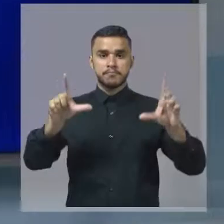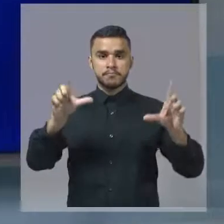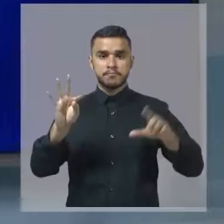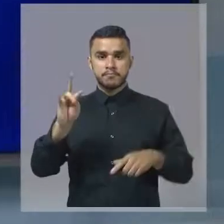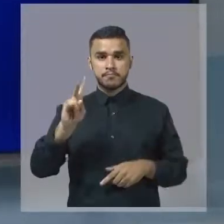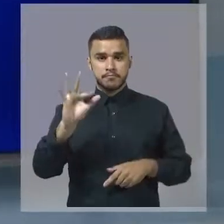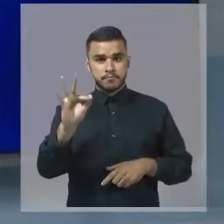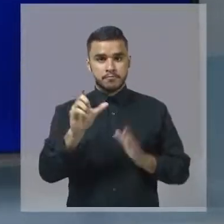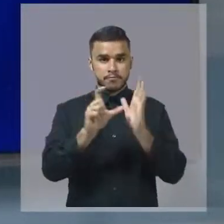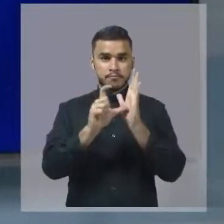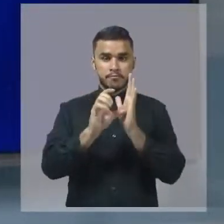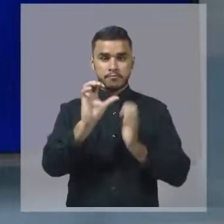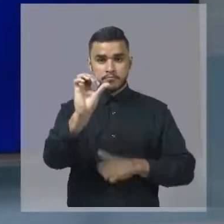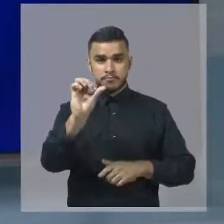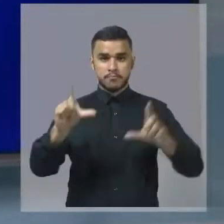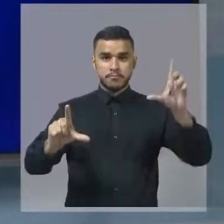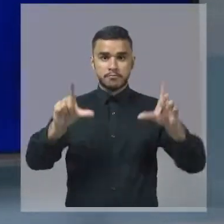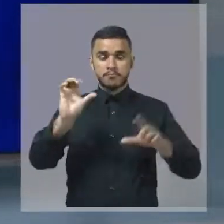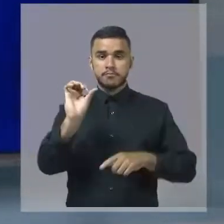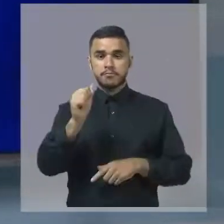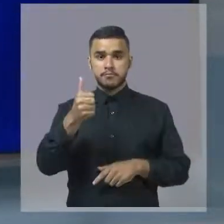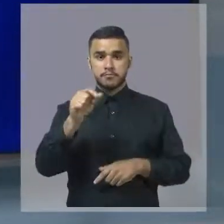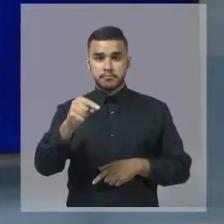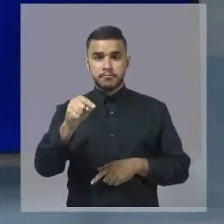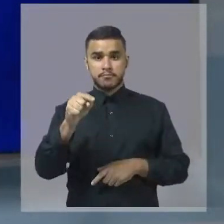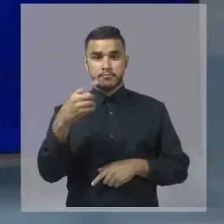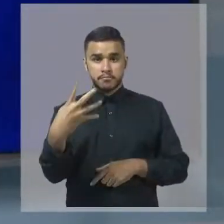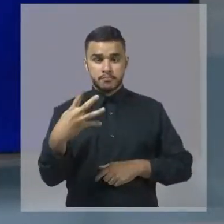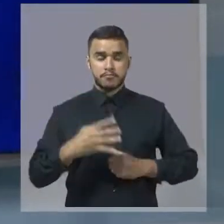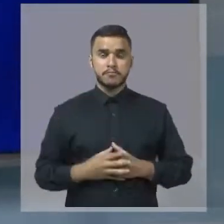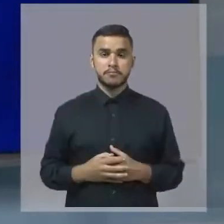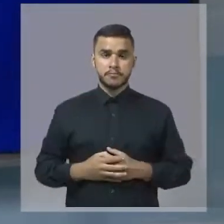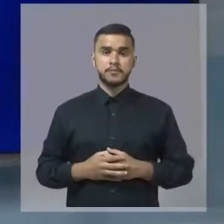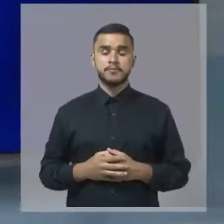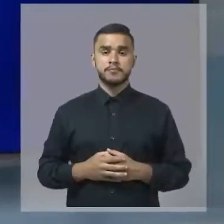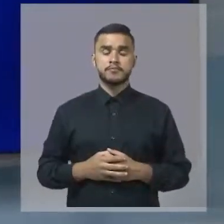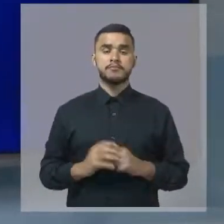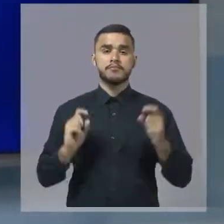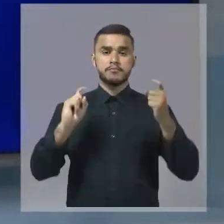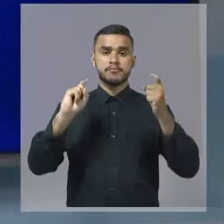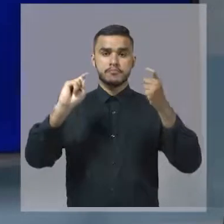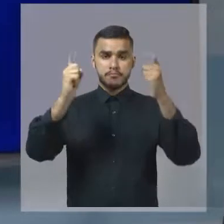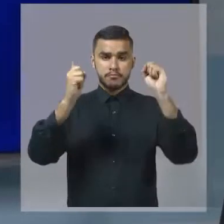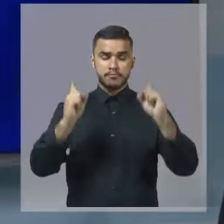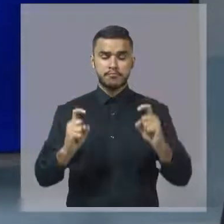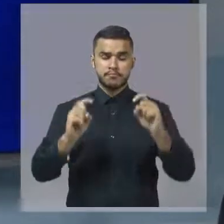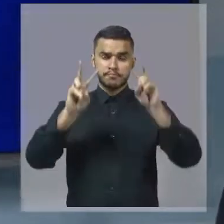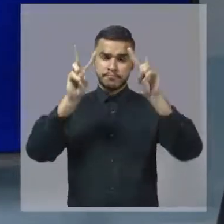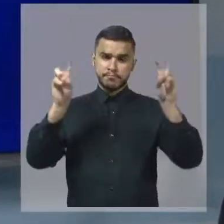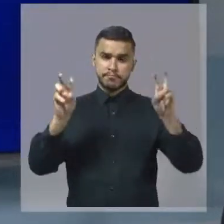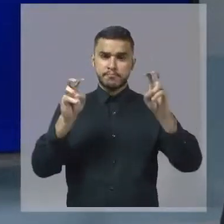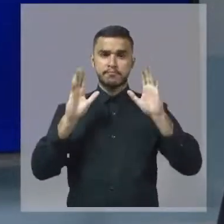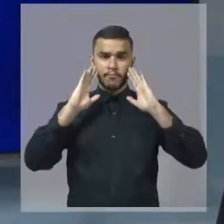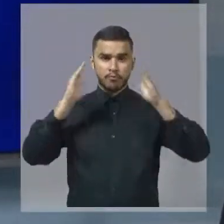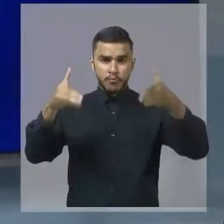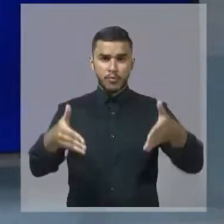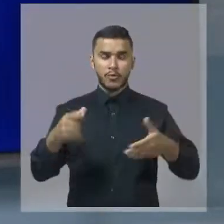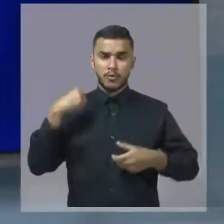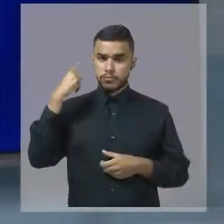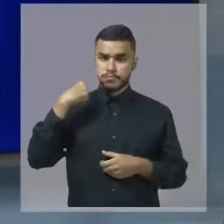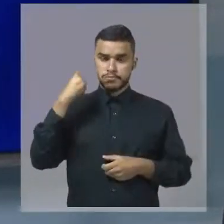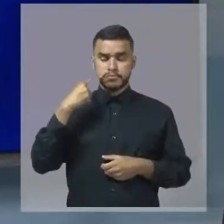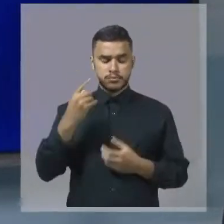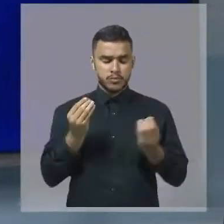6 da Multiplay e 61.4 digital. E para discutir dois assuntos tão importantes no âmbito do direito como